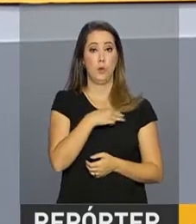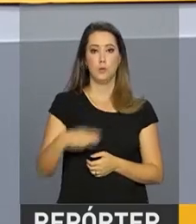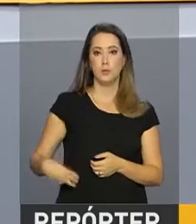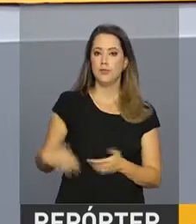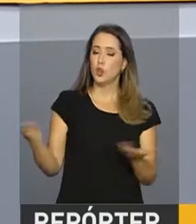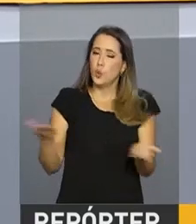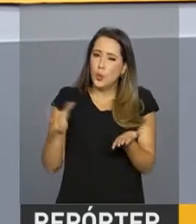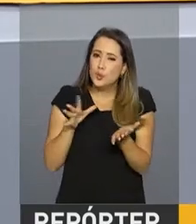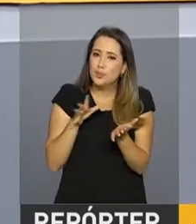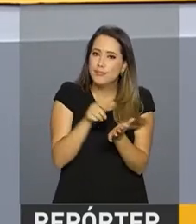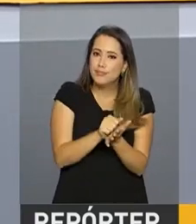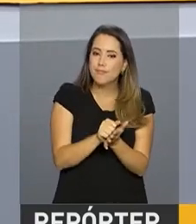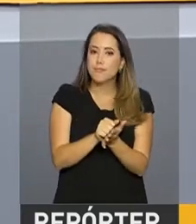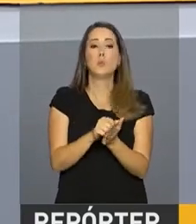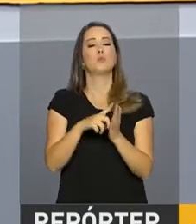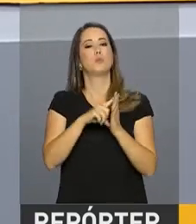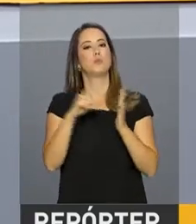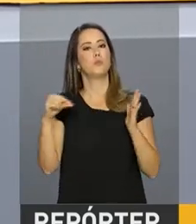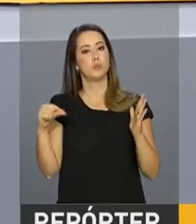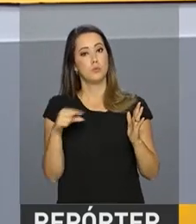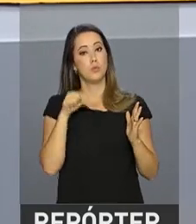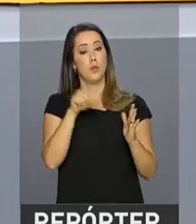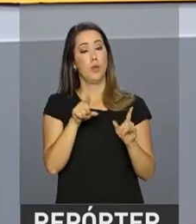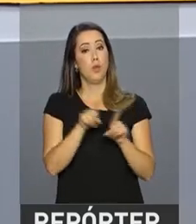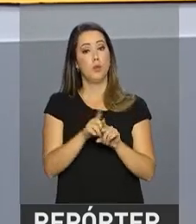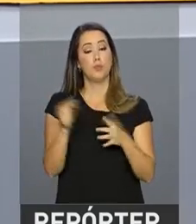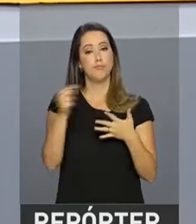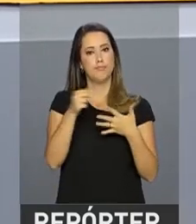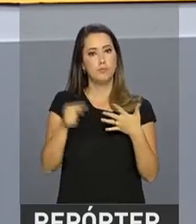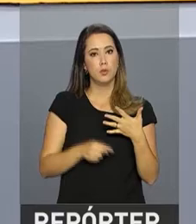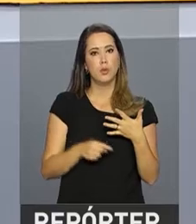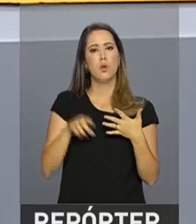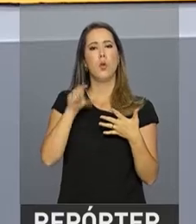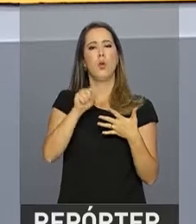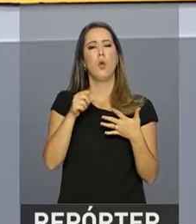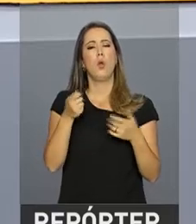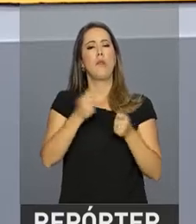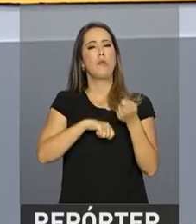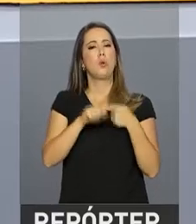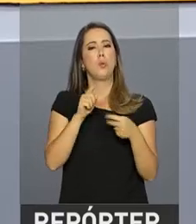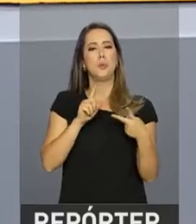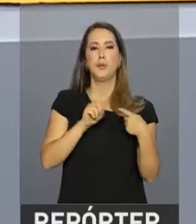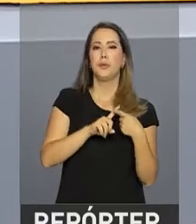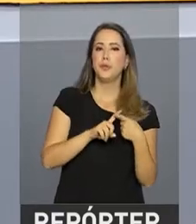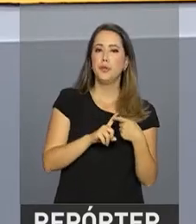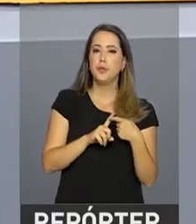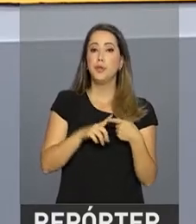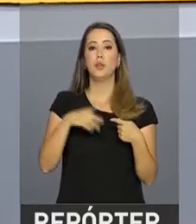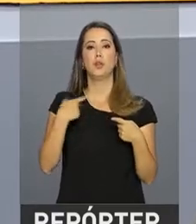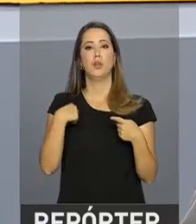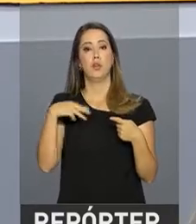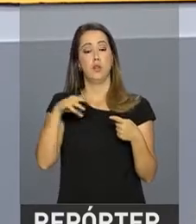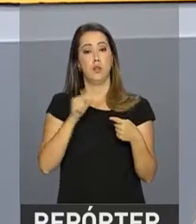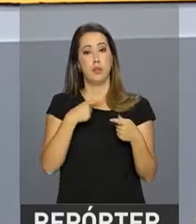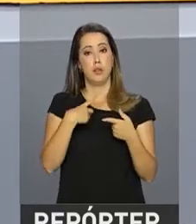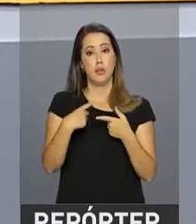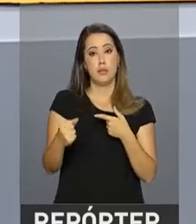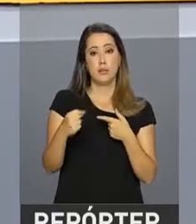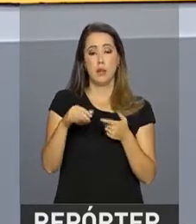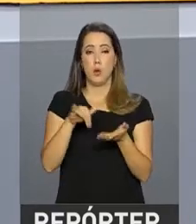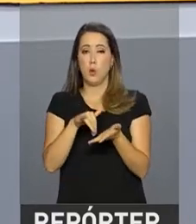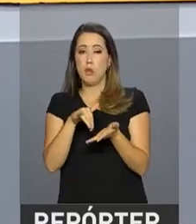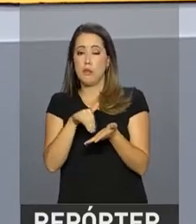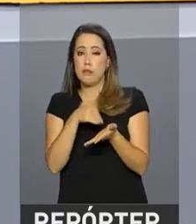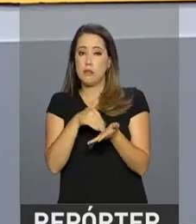tomaram posse hoje no palácio do planalto entre eles eduardo guardiã na fazenda e moreira franco que saiu da secretaria